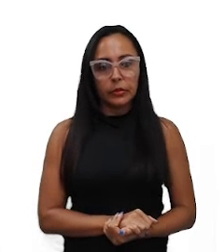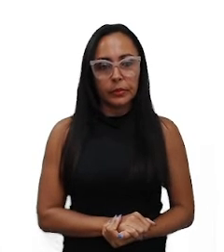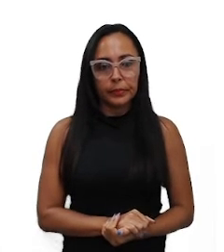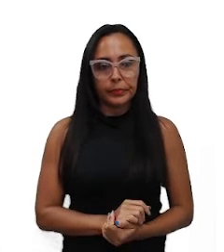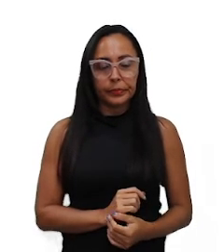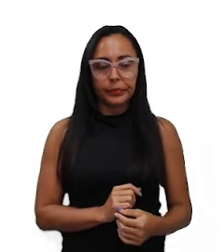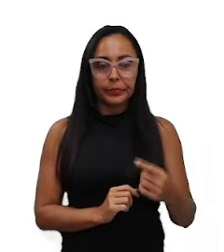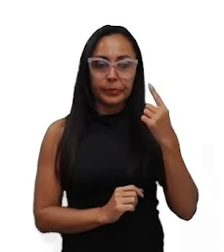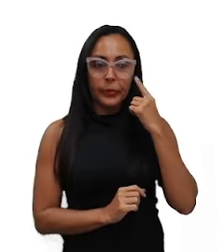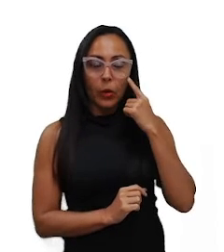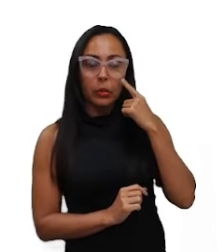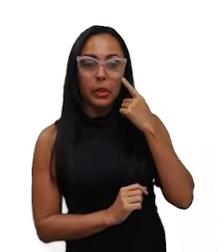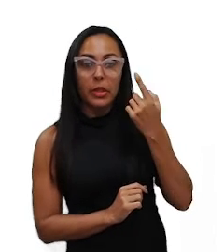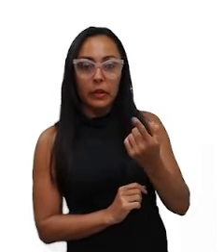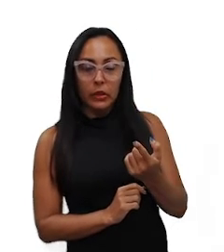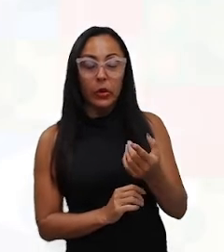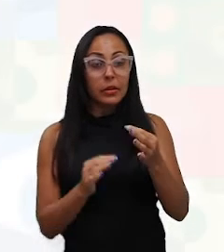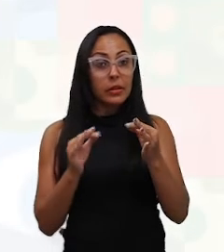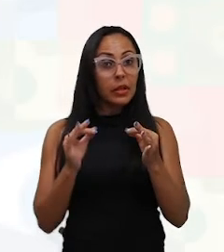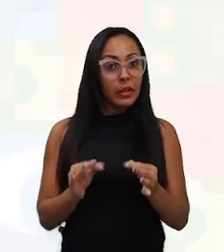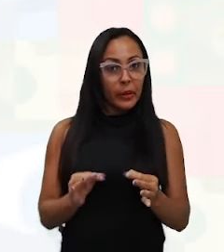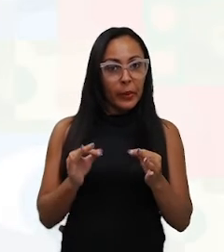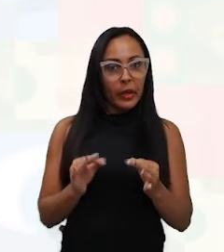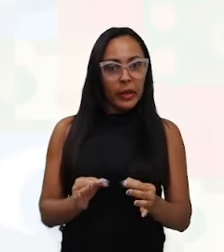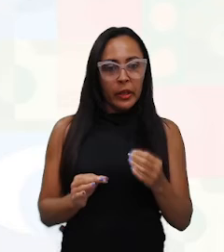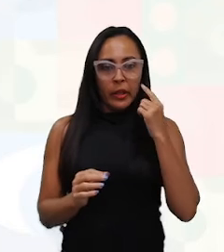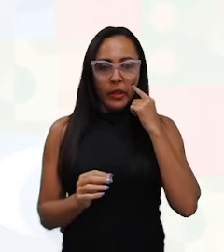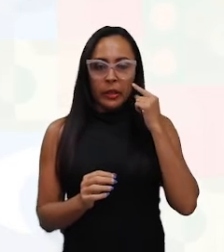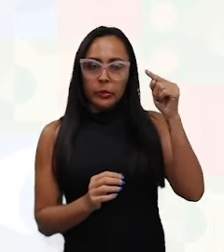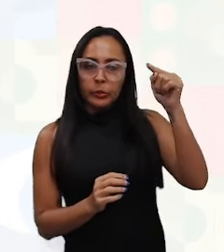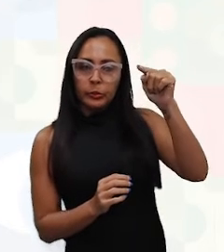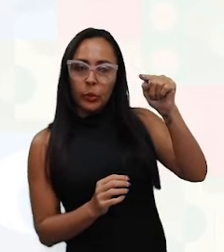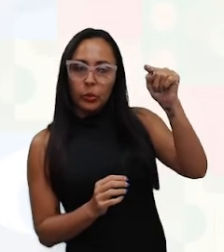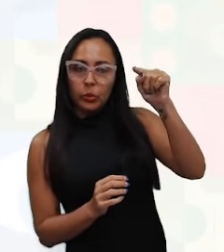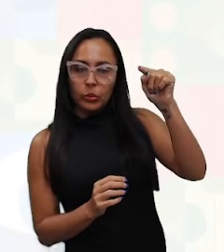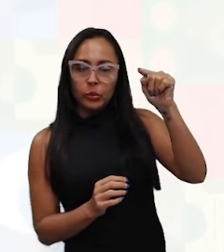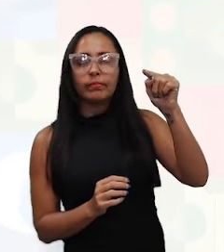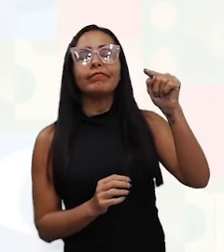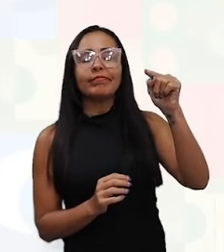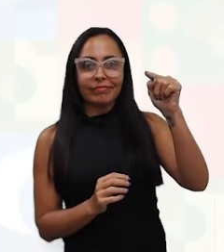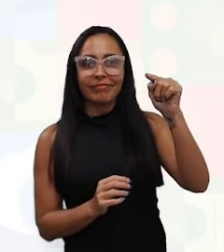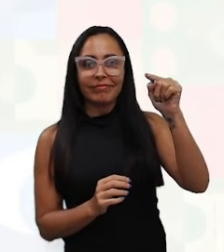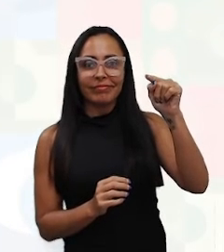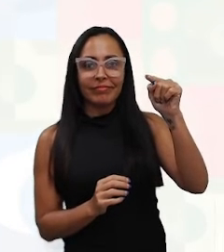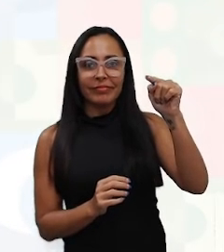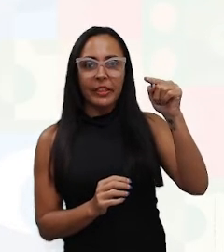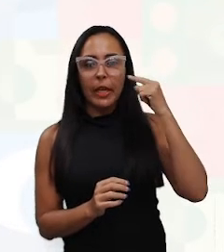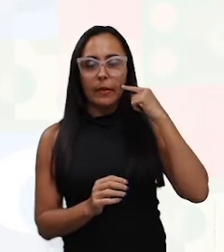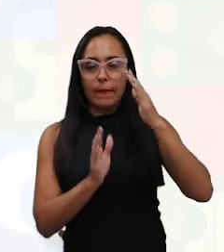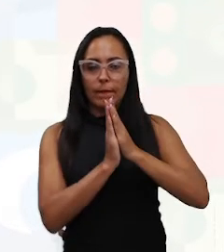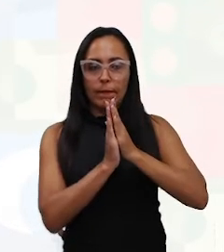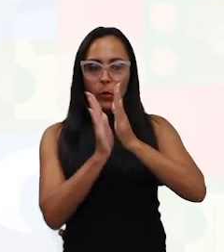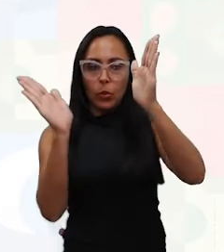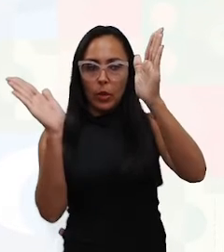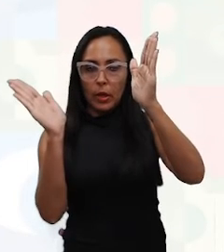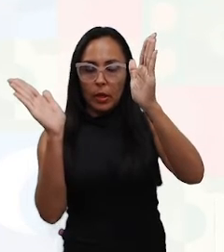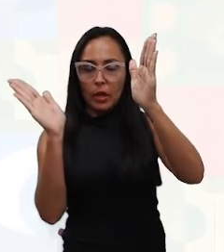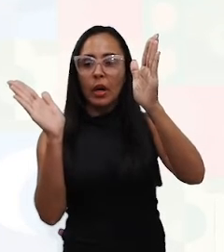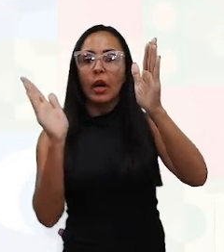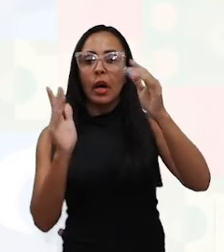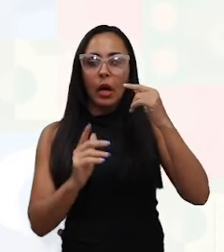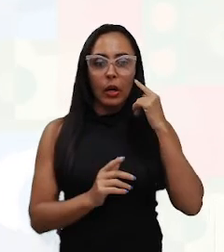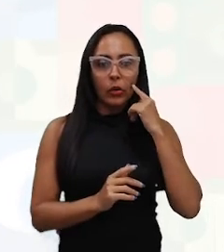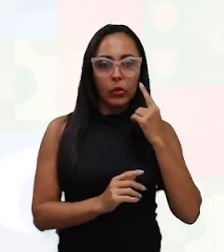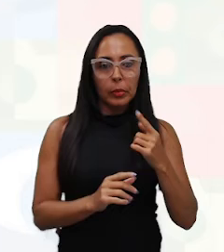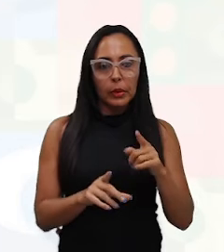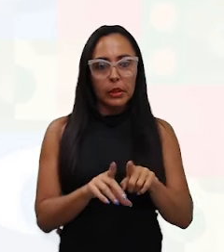do observador, é exatamente aquele ponto que é considerado o ponto de fuga, né? Com o esquadro